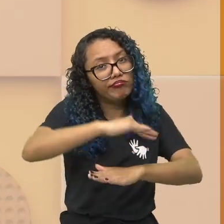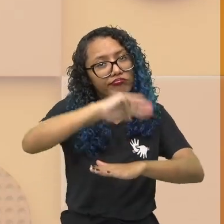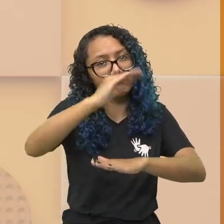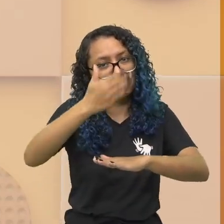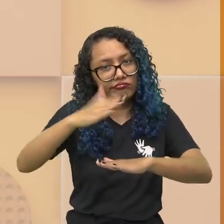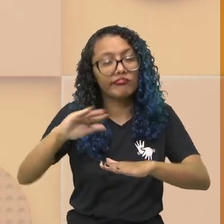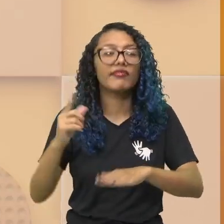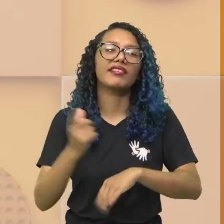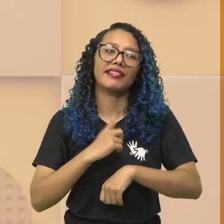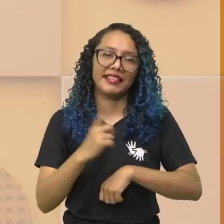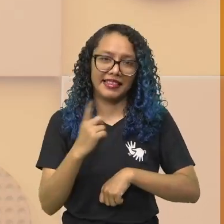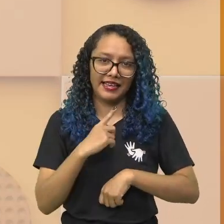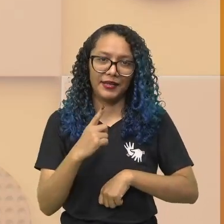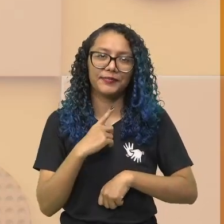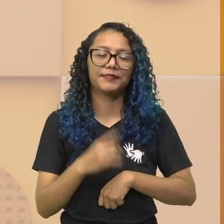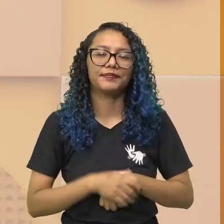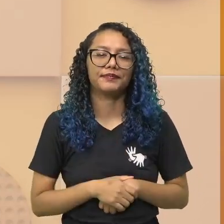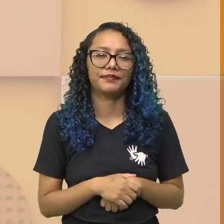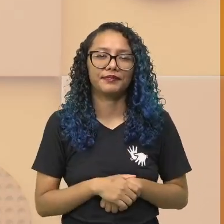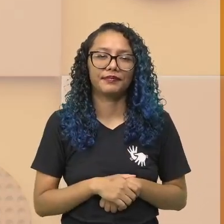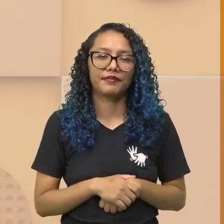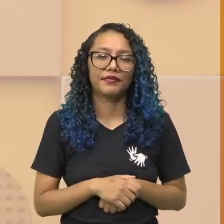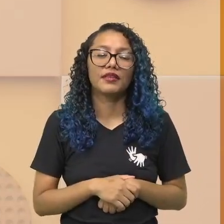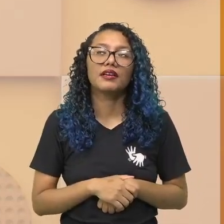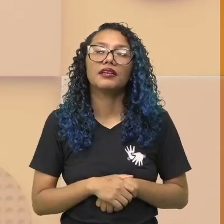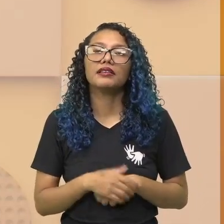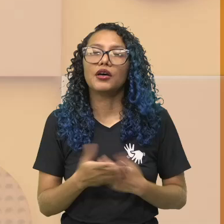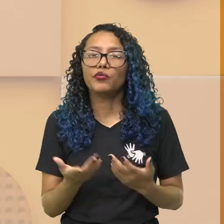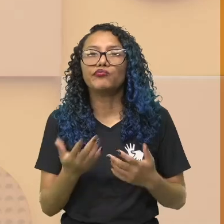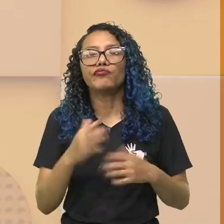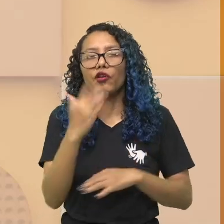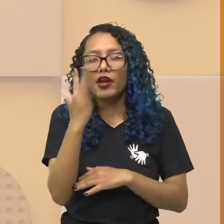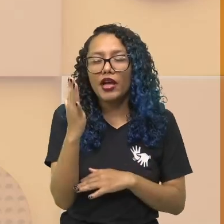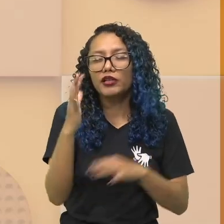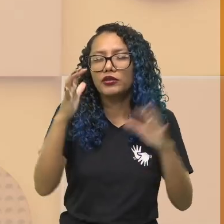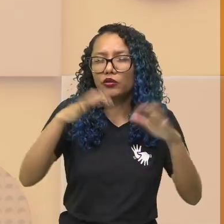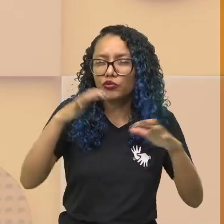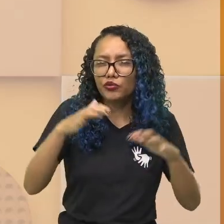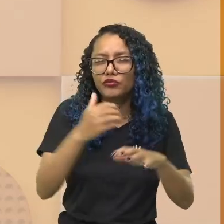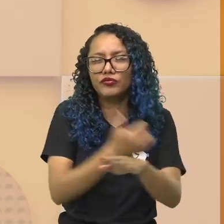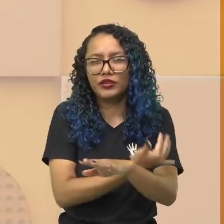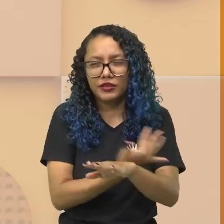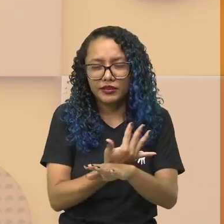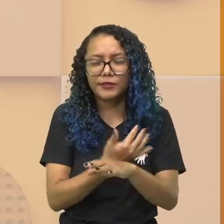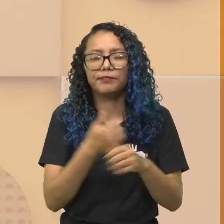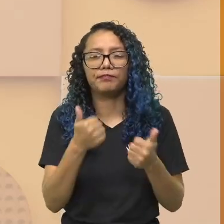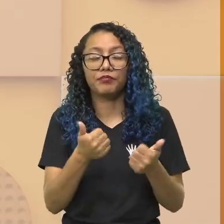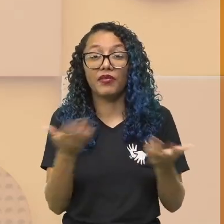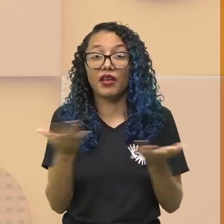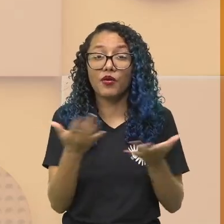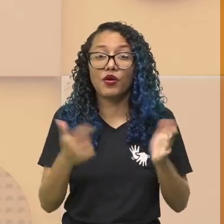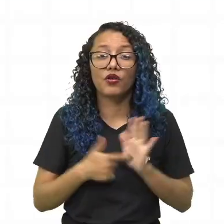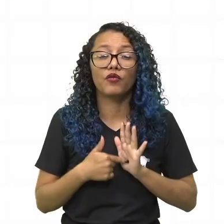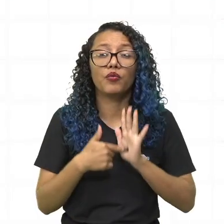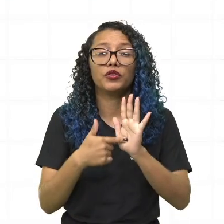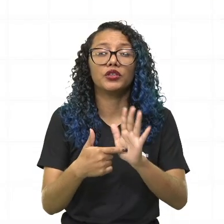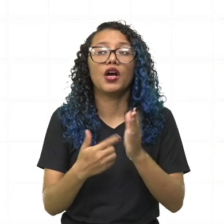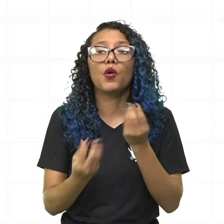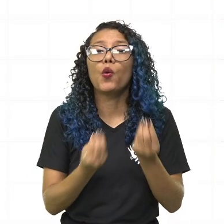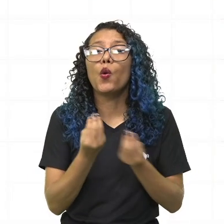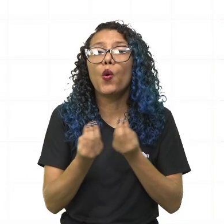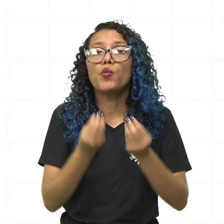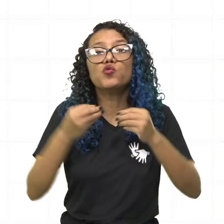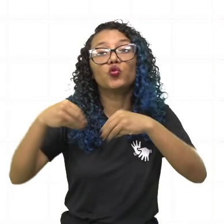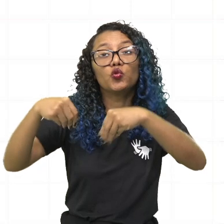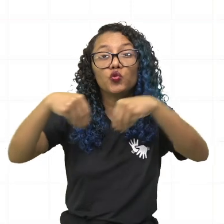pessoal? Floresta, chuva, vegetação. Vamos dar uma olhadinha só com relação agora aos solos aqui da